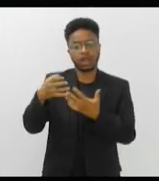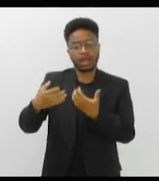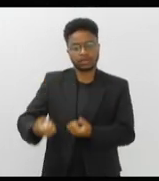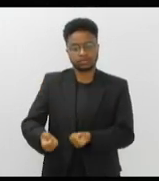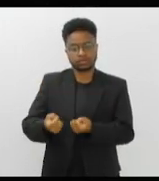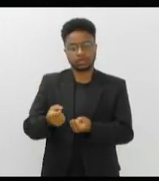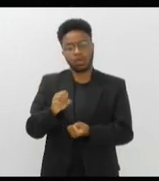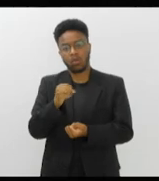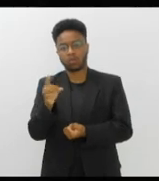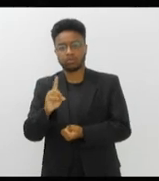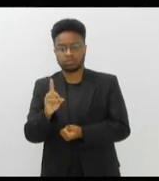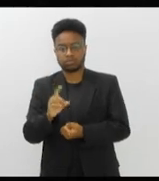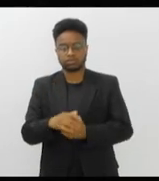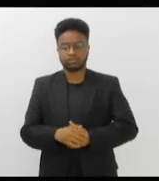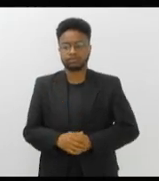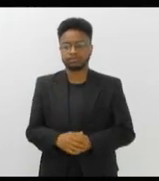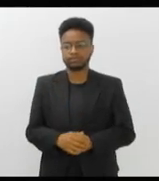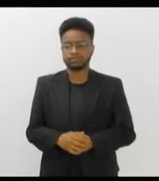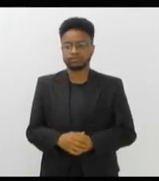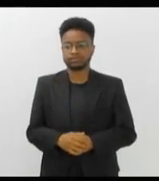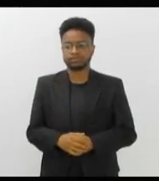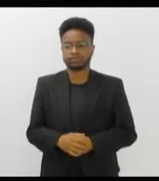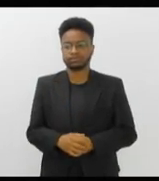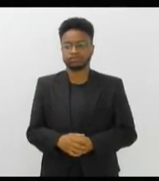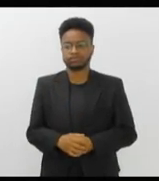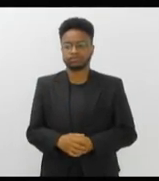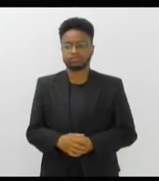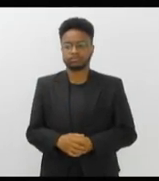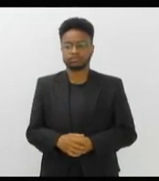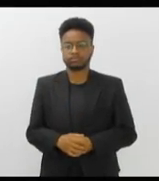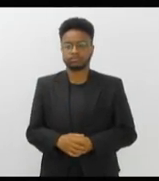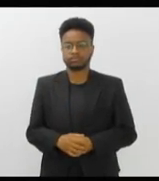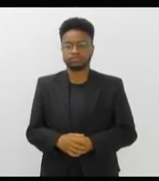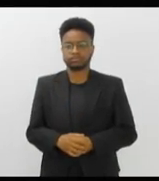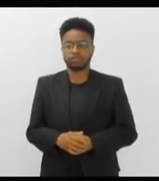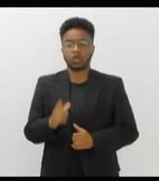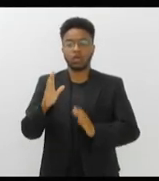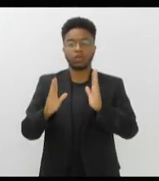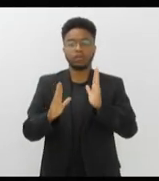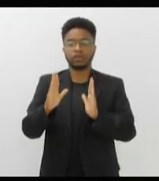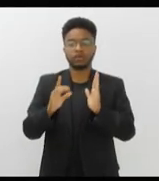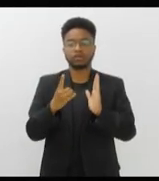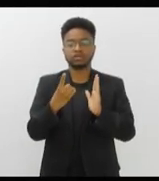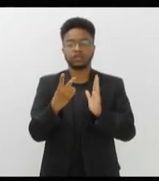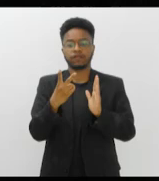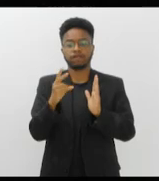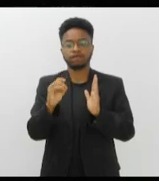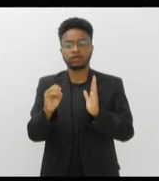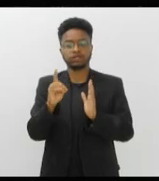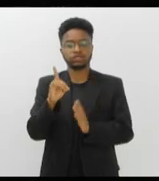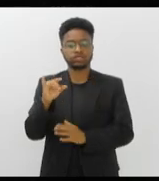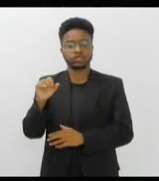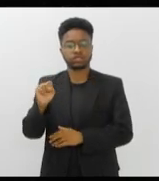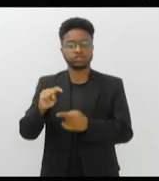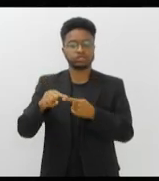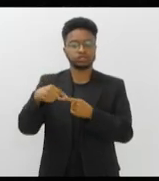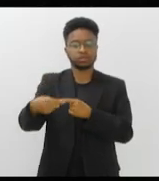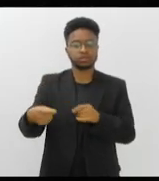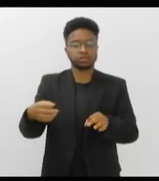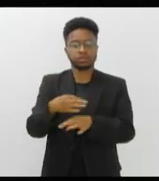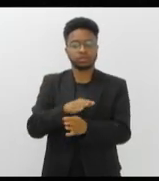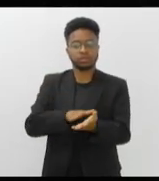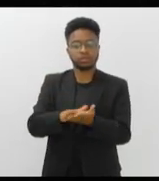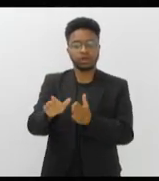aderir para que todos possam aderer em 120 dias após a publicação da lei